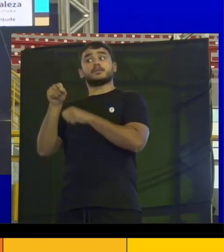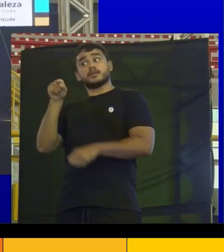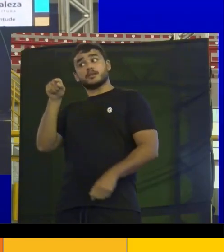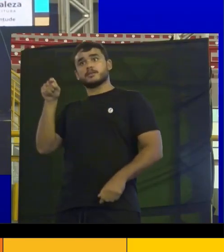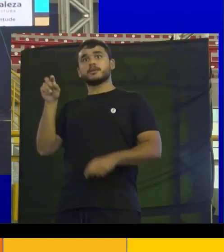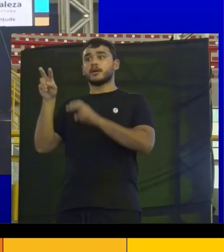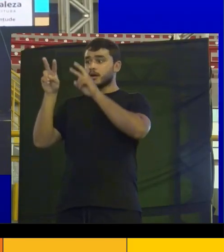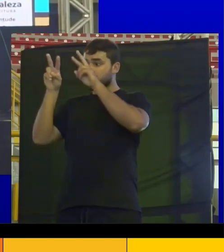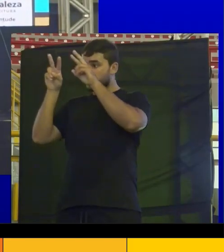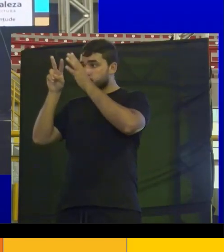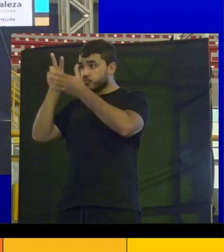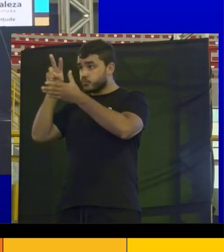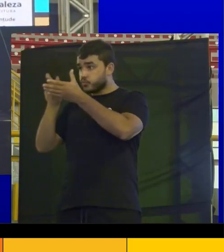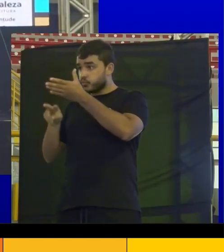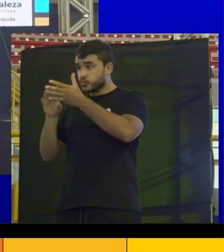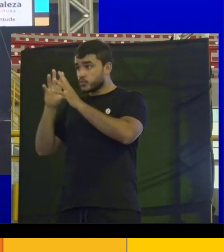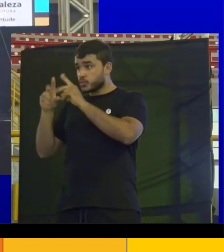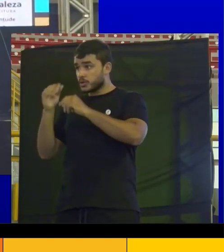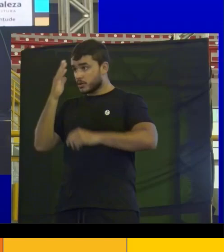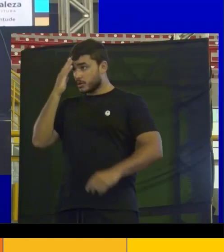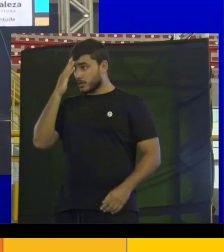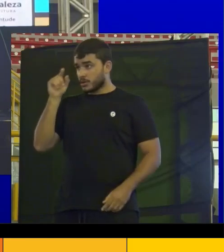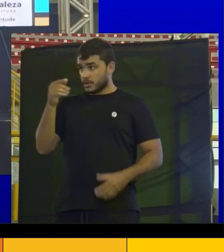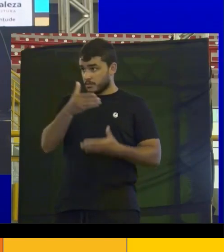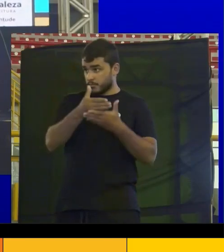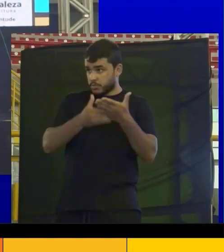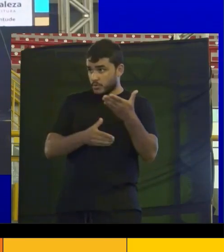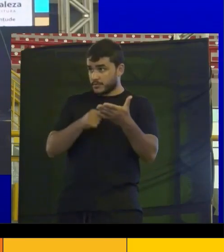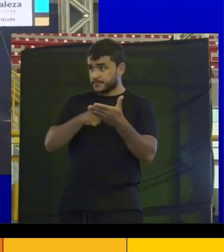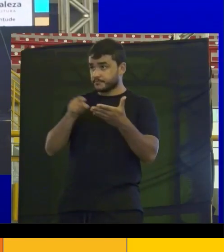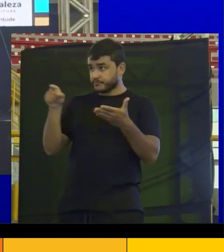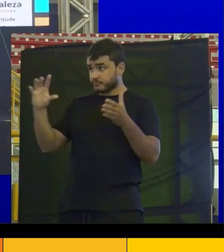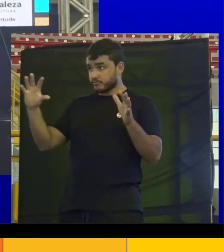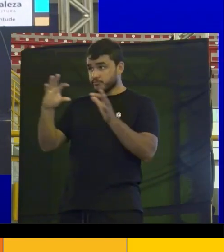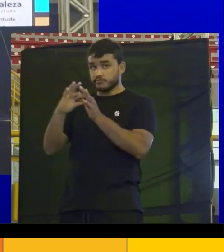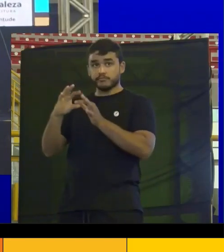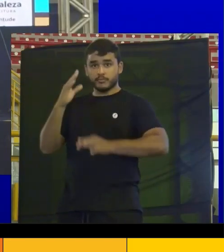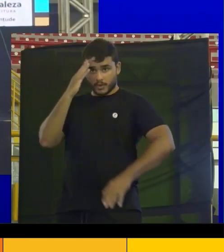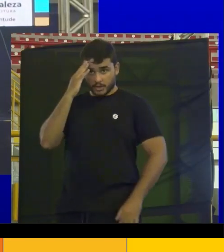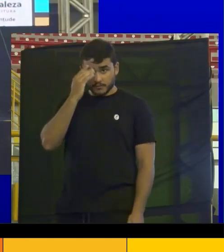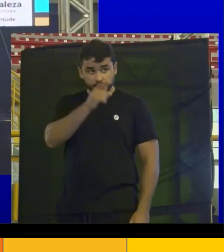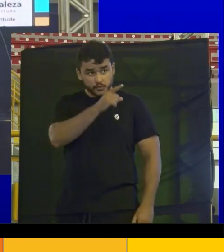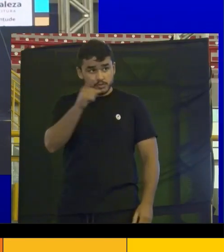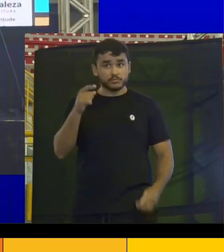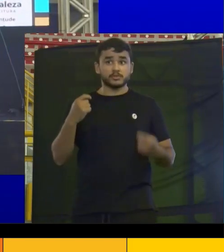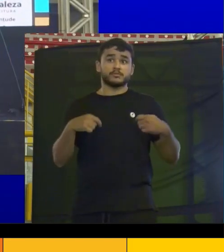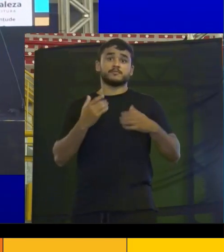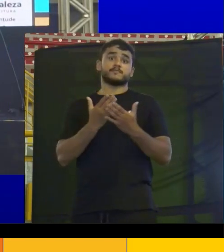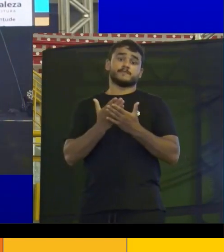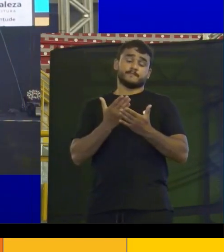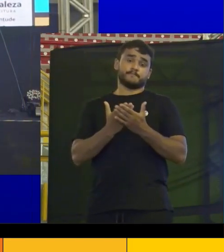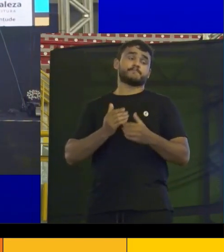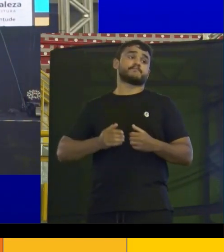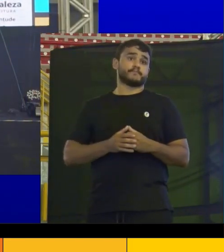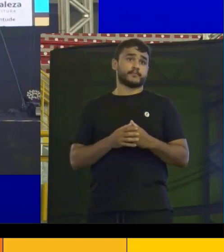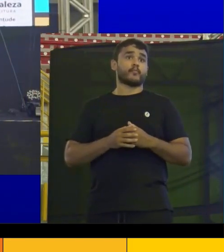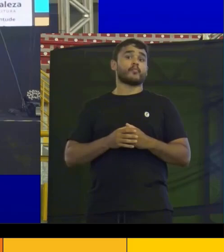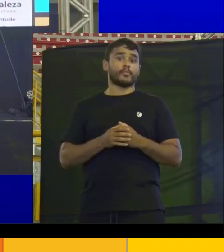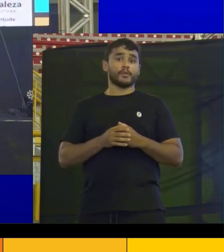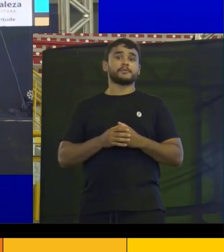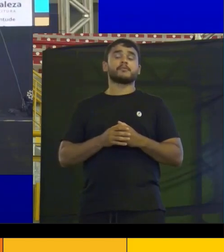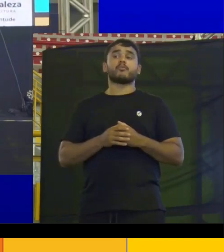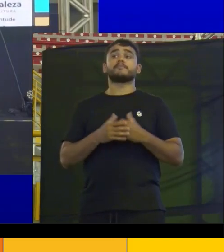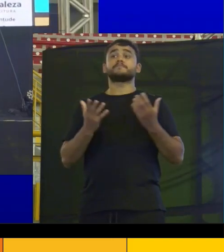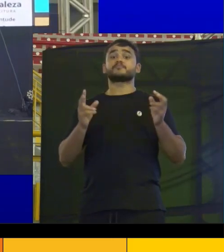ela foi formada. Vocês têm que saber aonde é que vocês vão estar pisando, certo? E aqui são